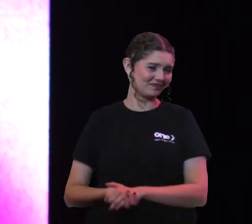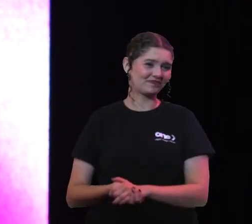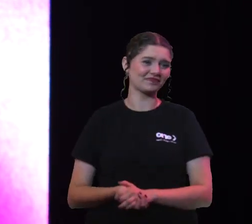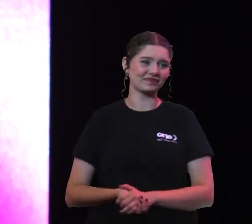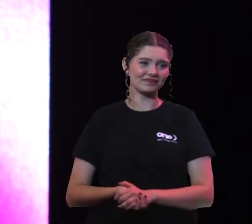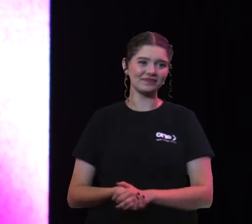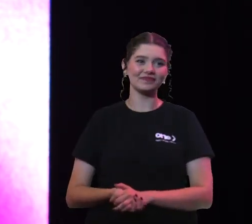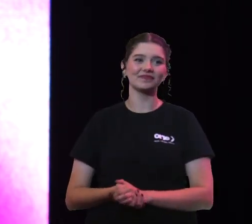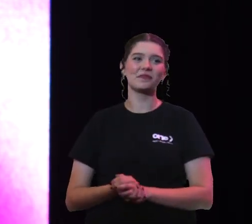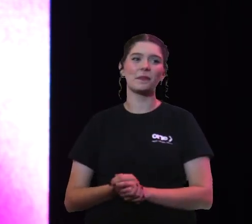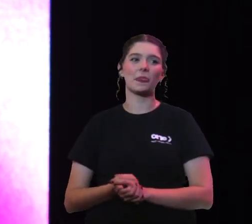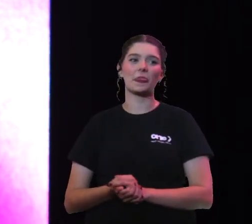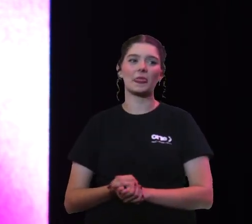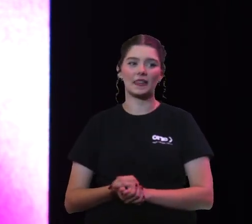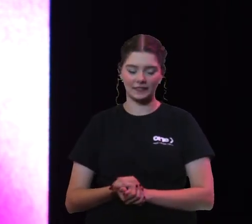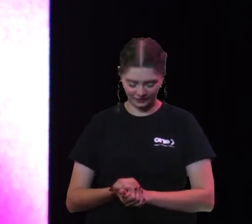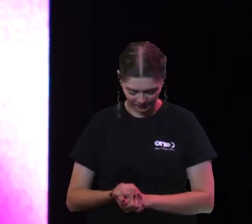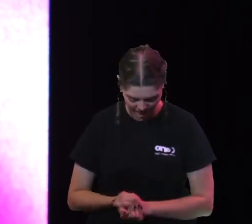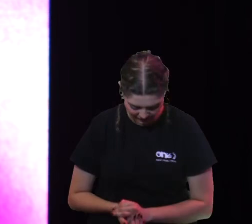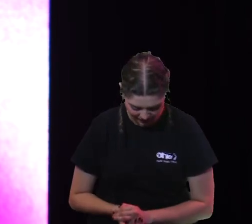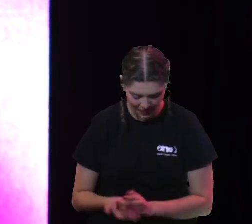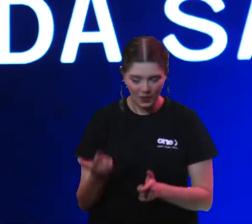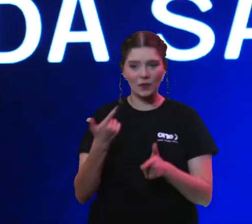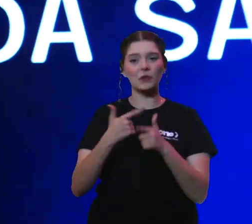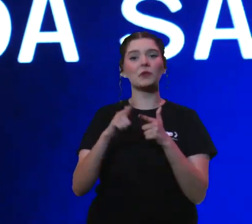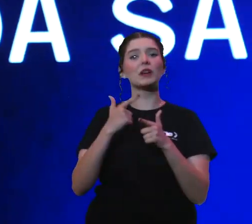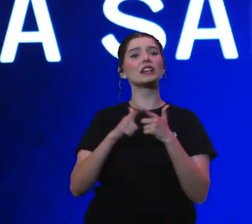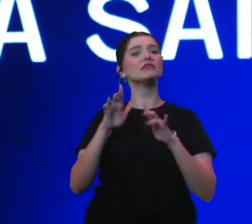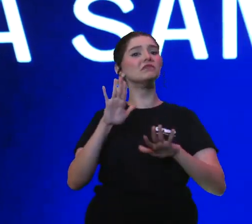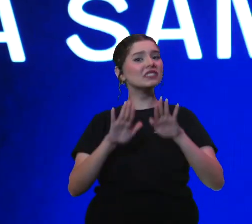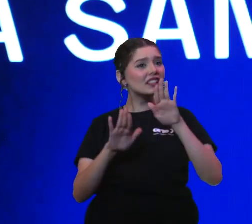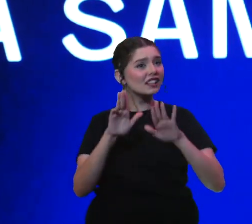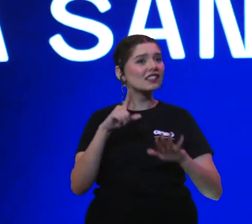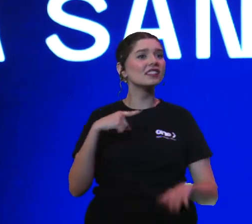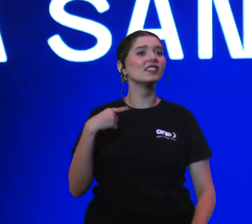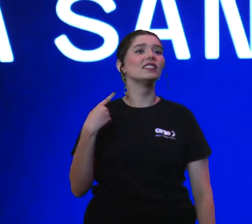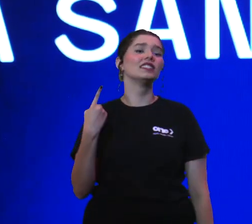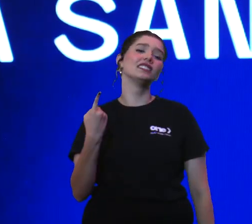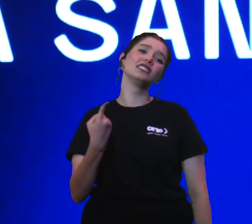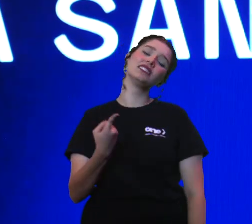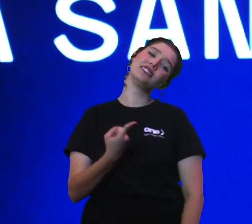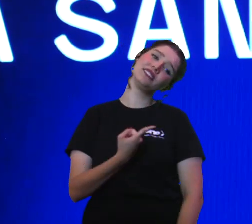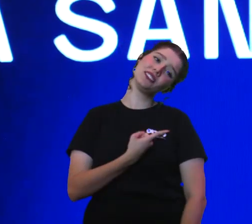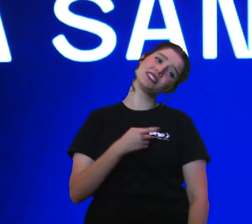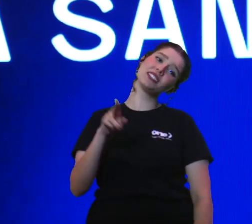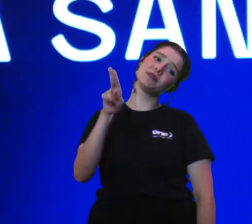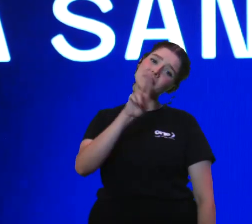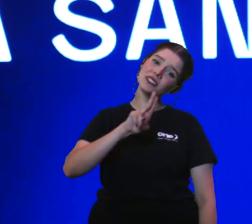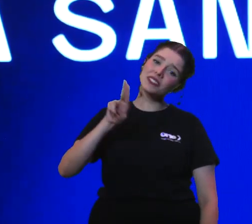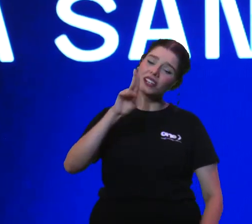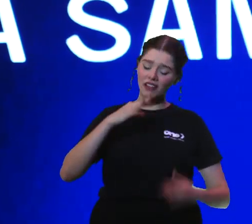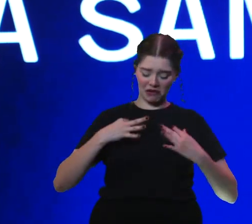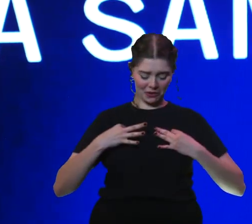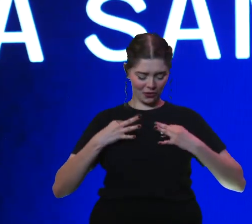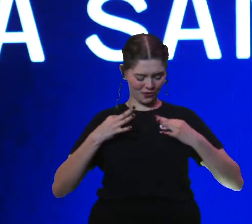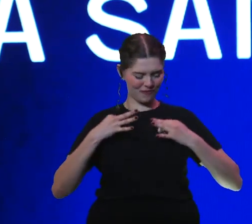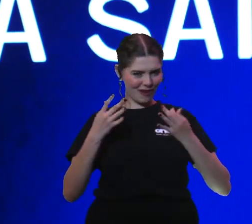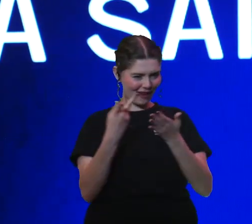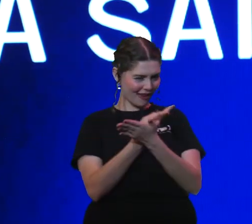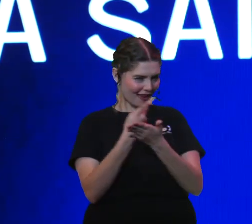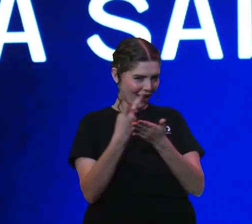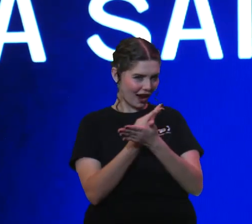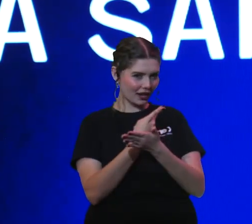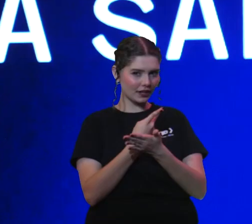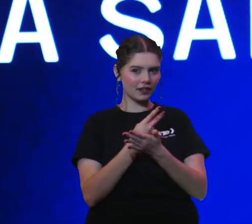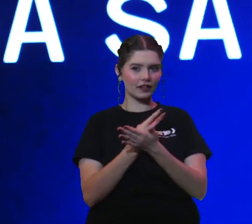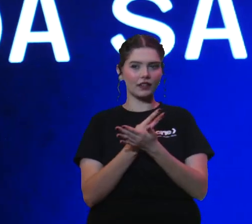Mas sabe, o problema é que muitas vezes nós estamos usando as roupas erradas. Você alguma